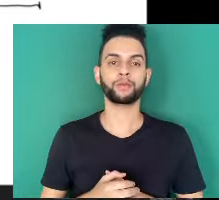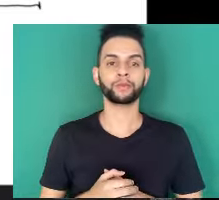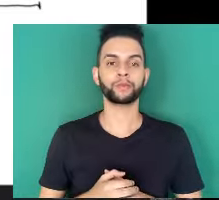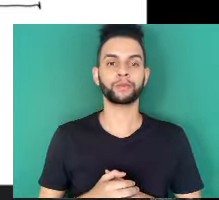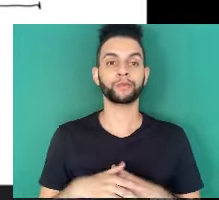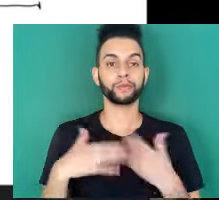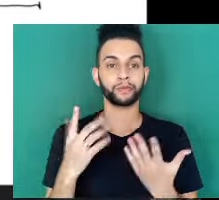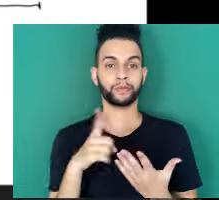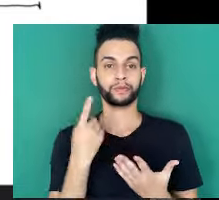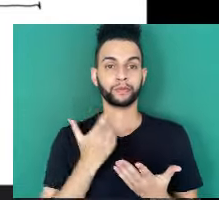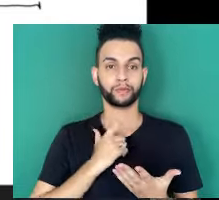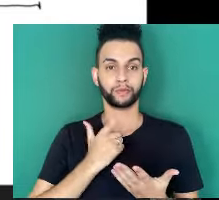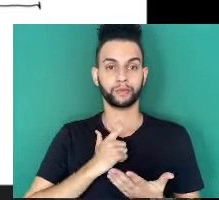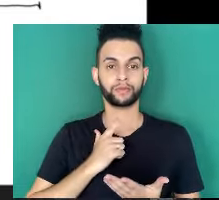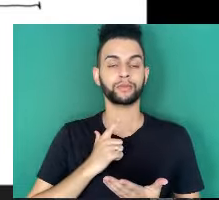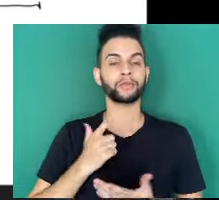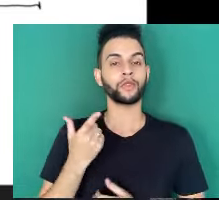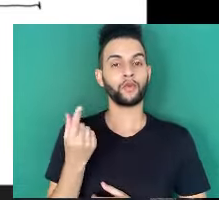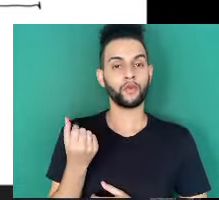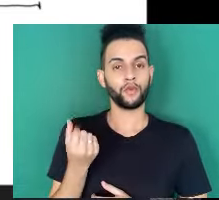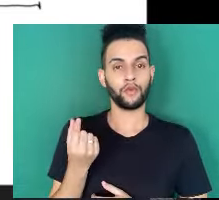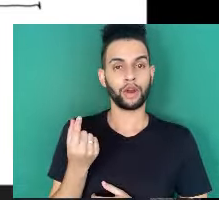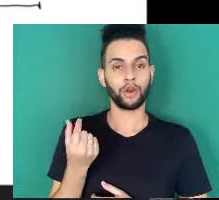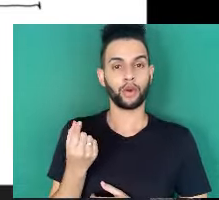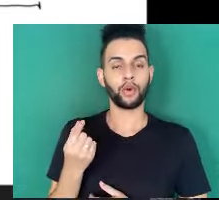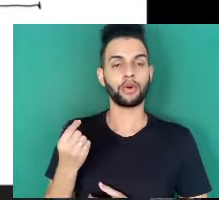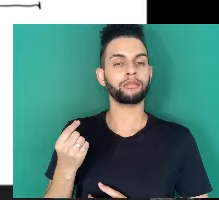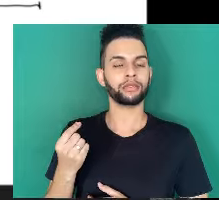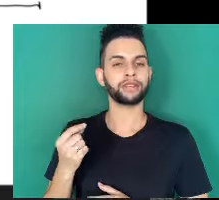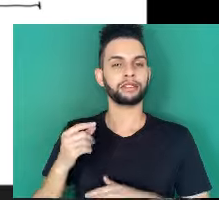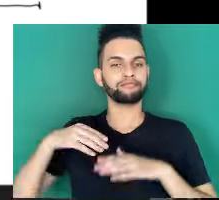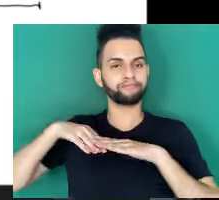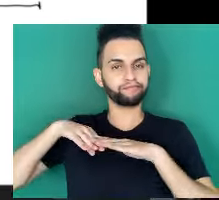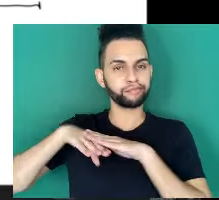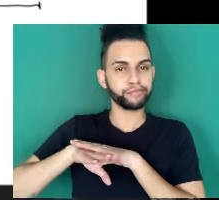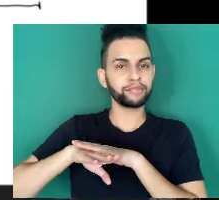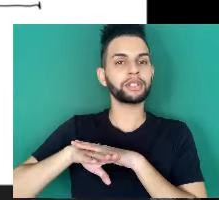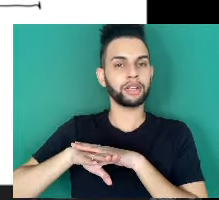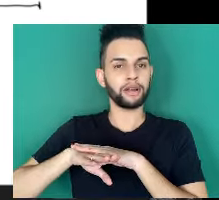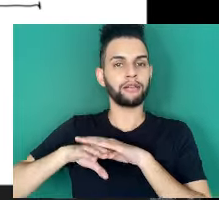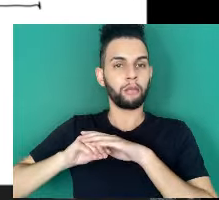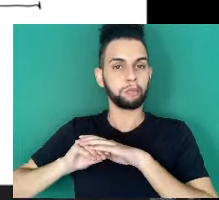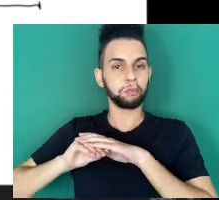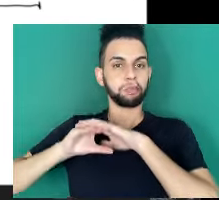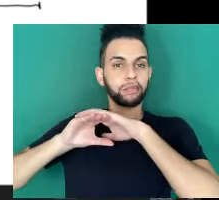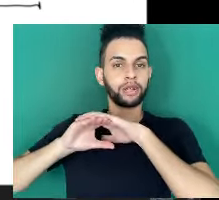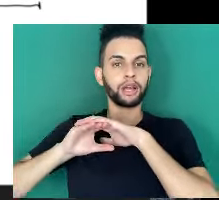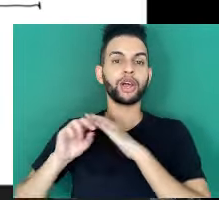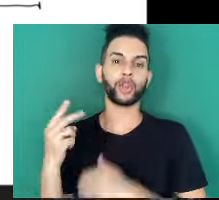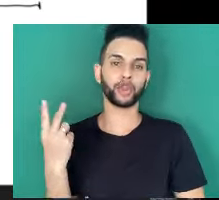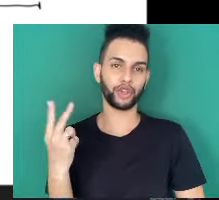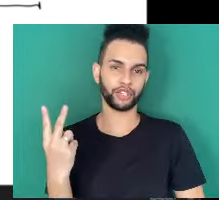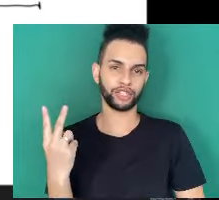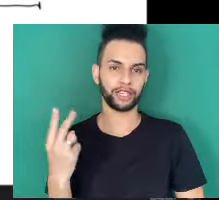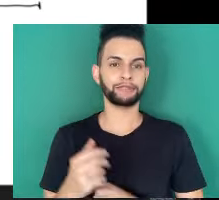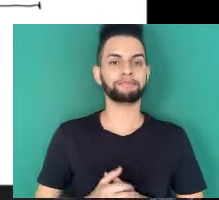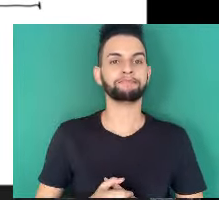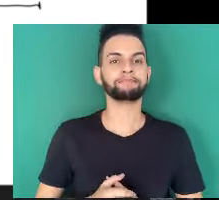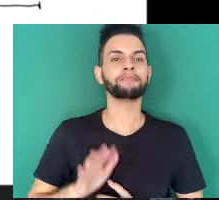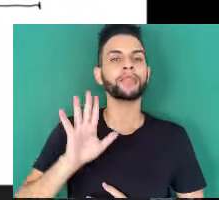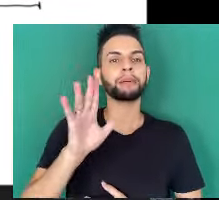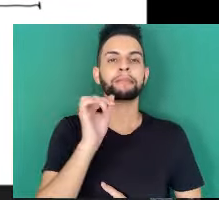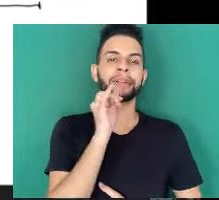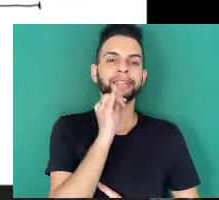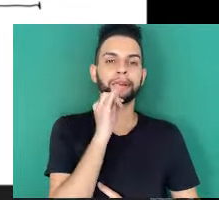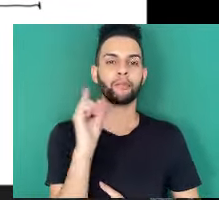gente vai ter um capital acumulado, né? Um montante de R$2. Agora vamos supor que a